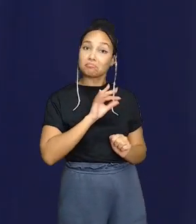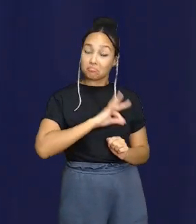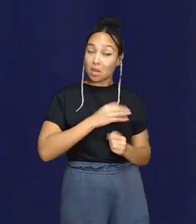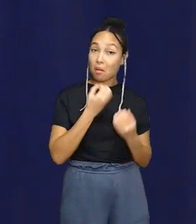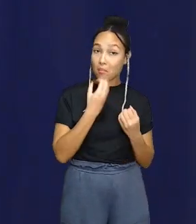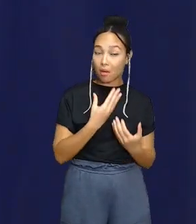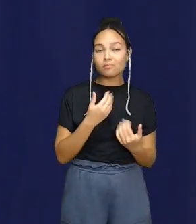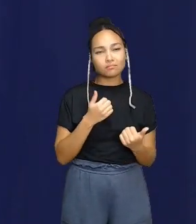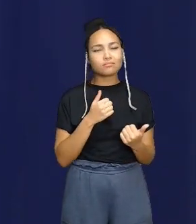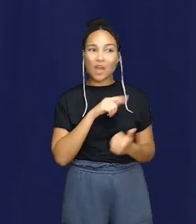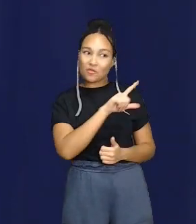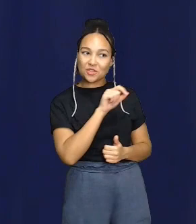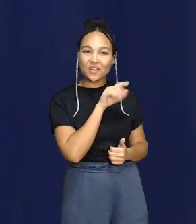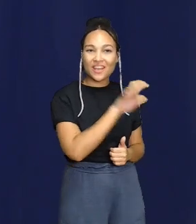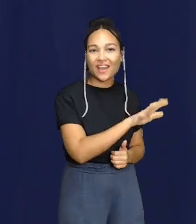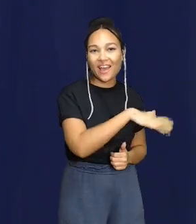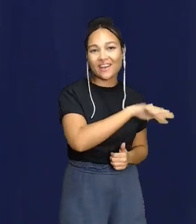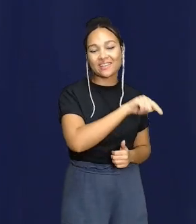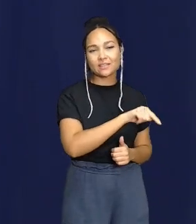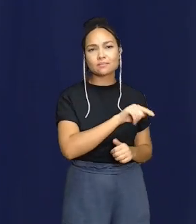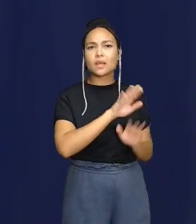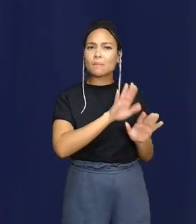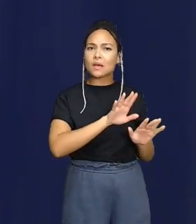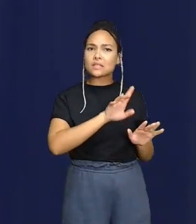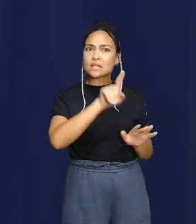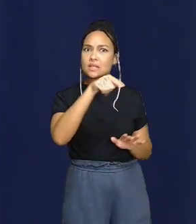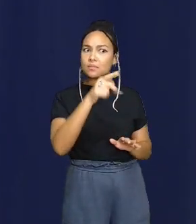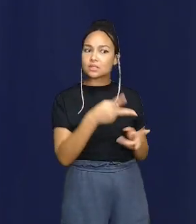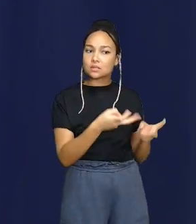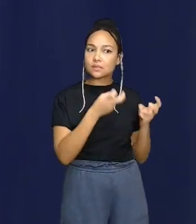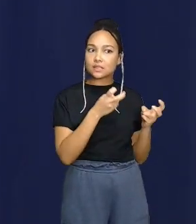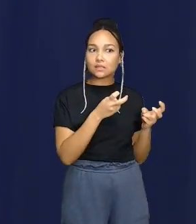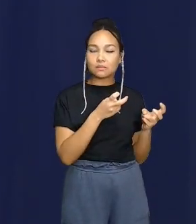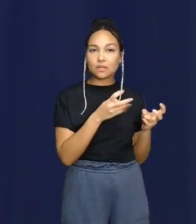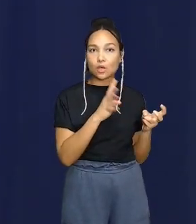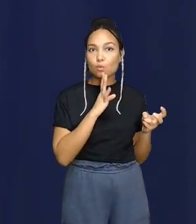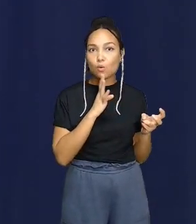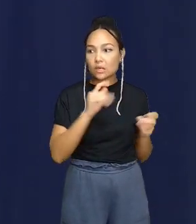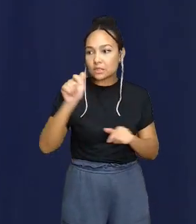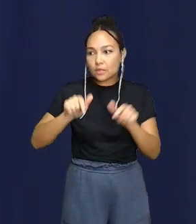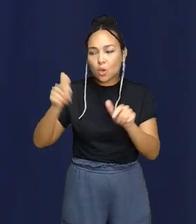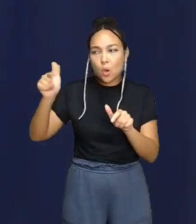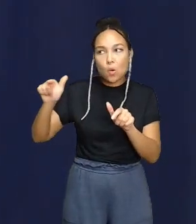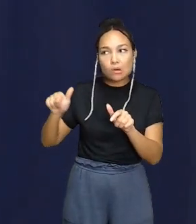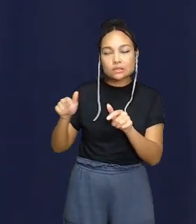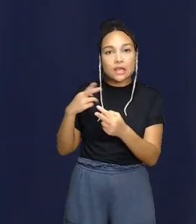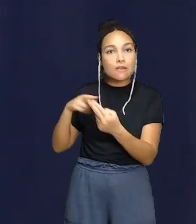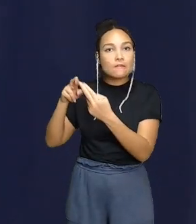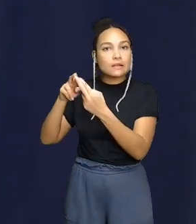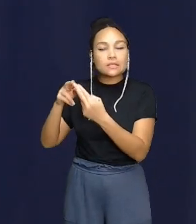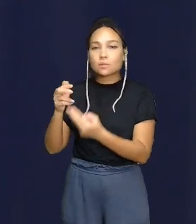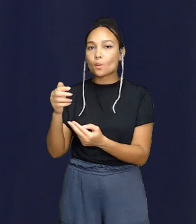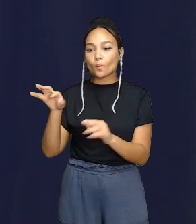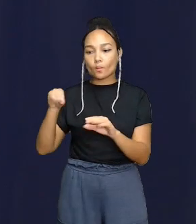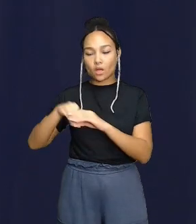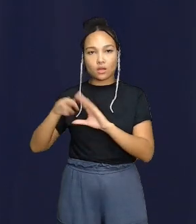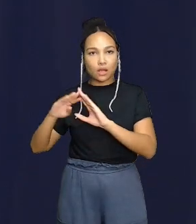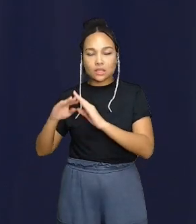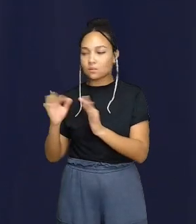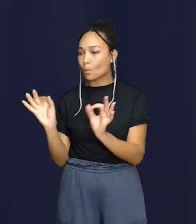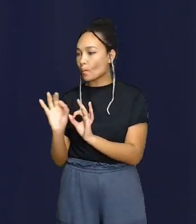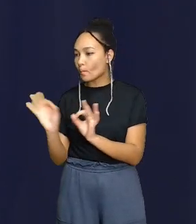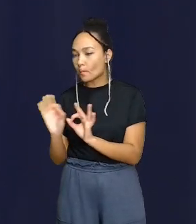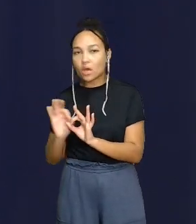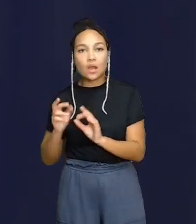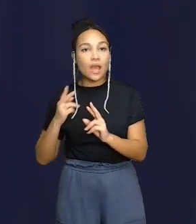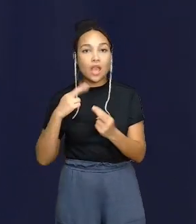quero isso daqui. Mas aí na hora que ele vê que ele não conhece ninguém, que ele não tem referência dentro de casa, que ele não tem referência na